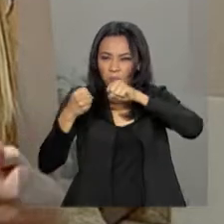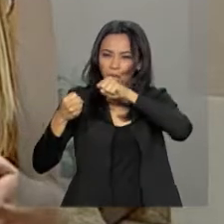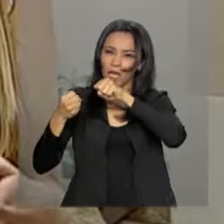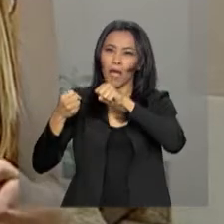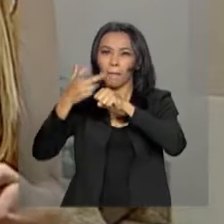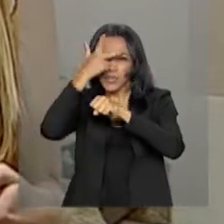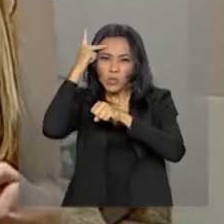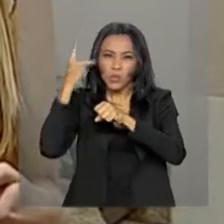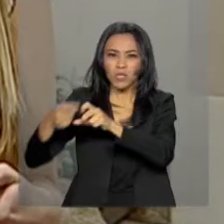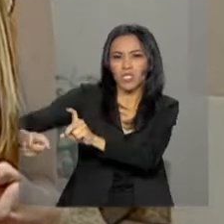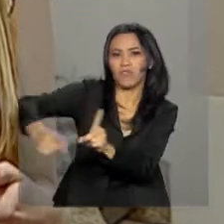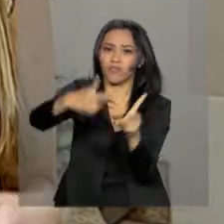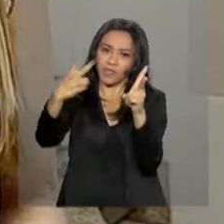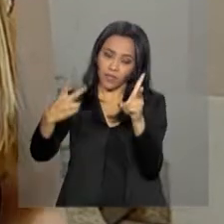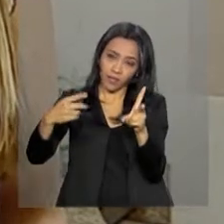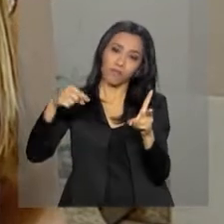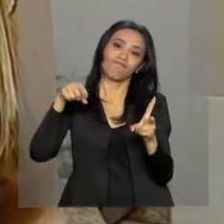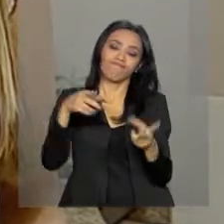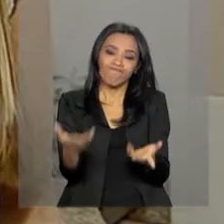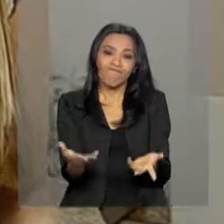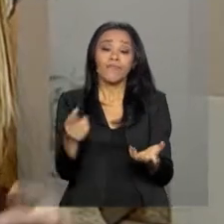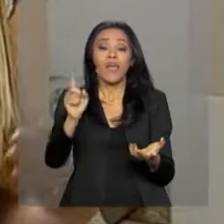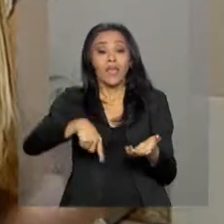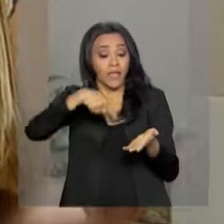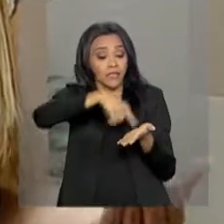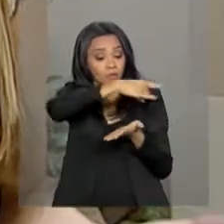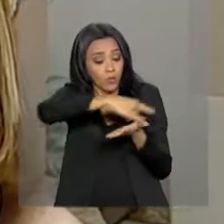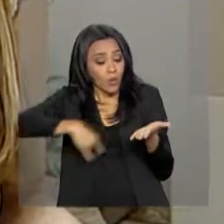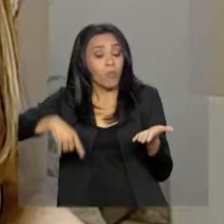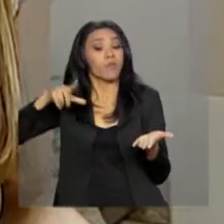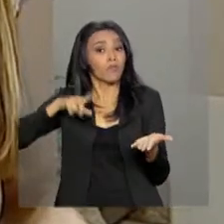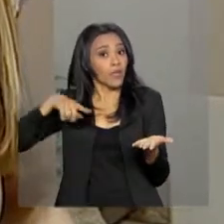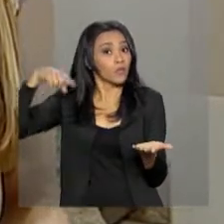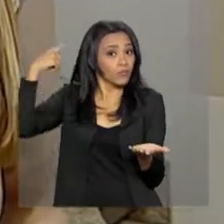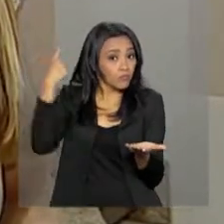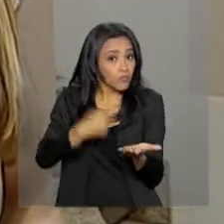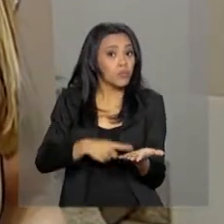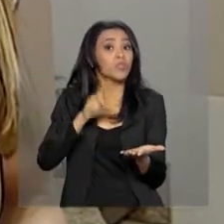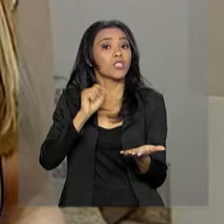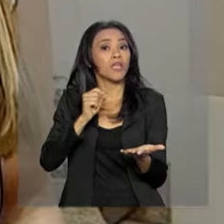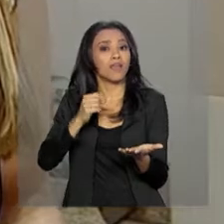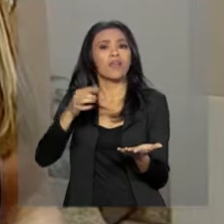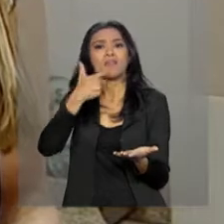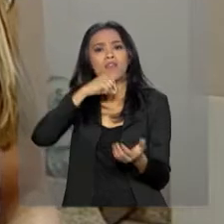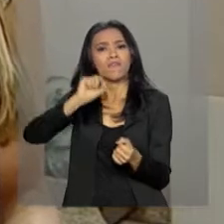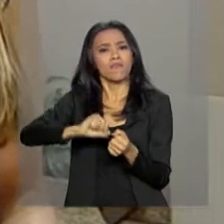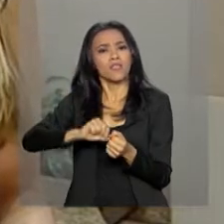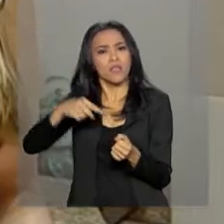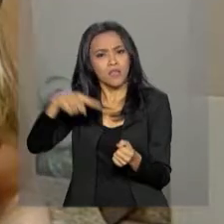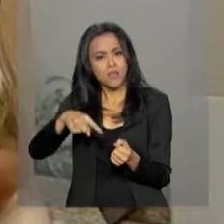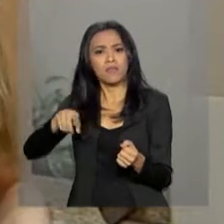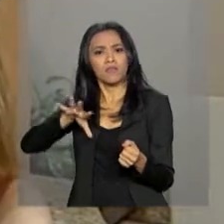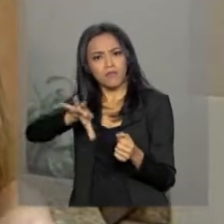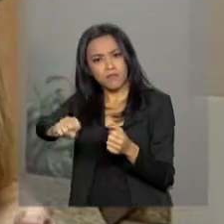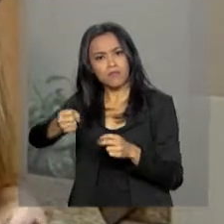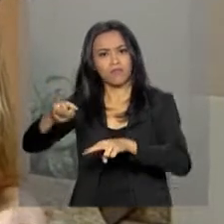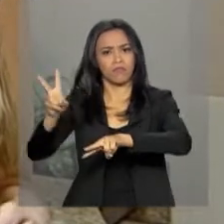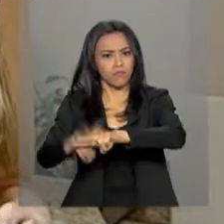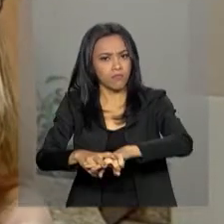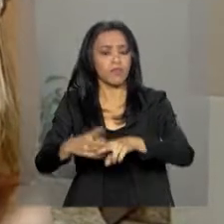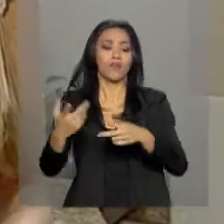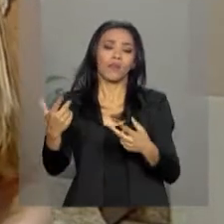mais rígido o combate a essa prática o documento responsabilizar os culpados e também protege as populações vulneráveis como